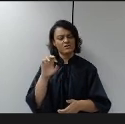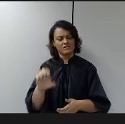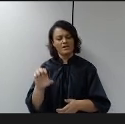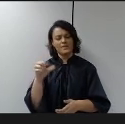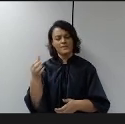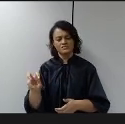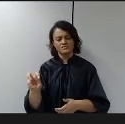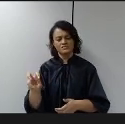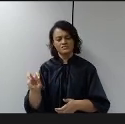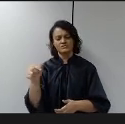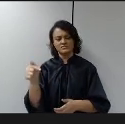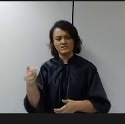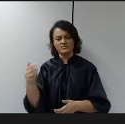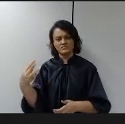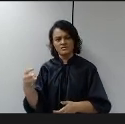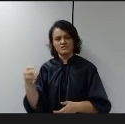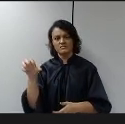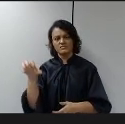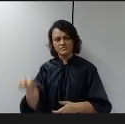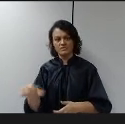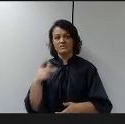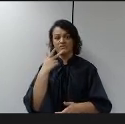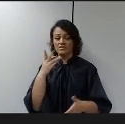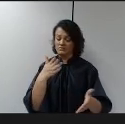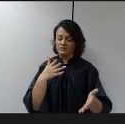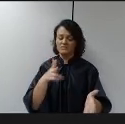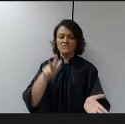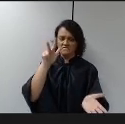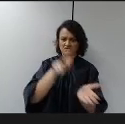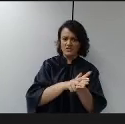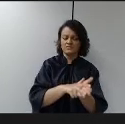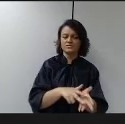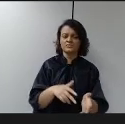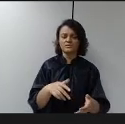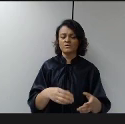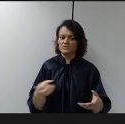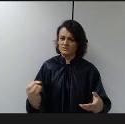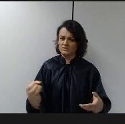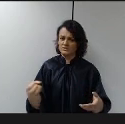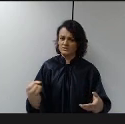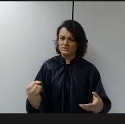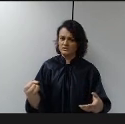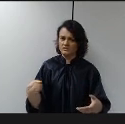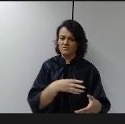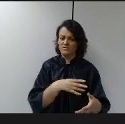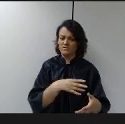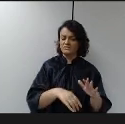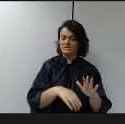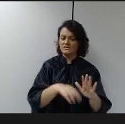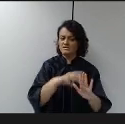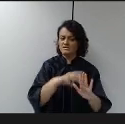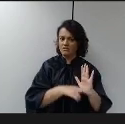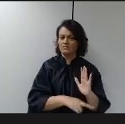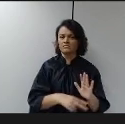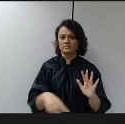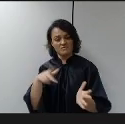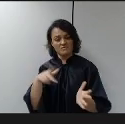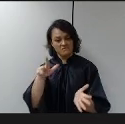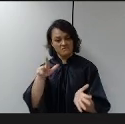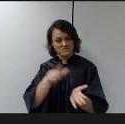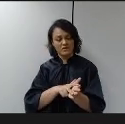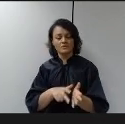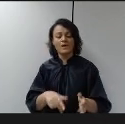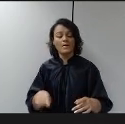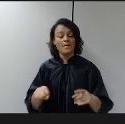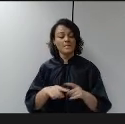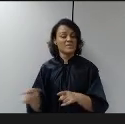635-739, validou a aplicação de cláusula de barreira prevista em edital com critérios objetivos, que é